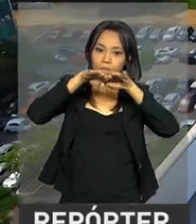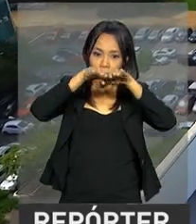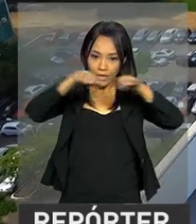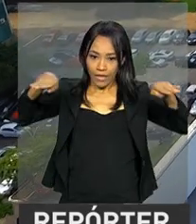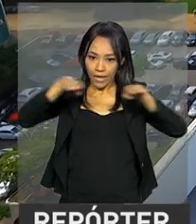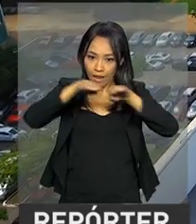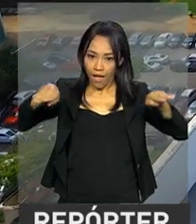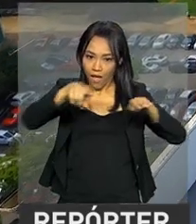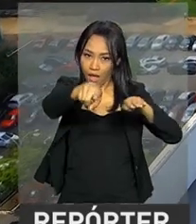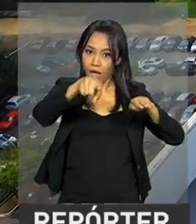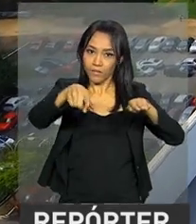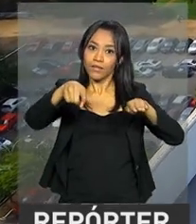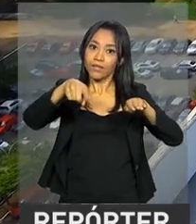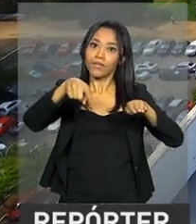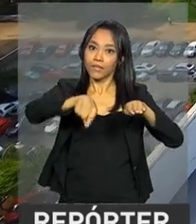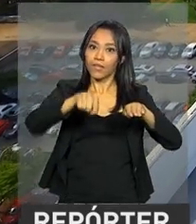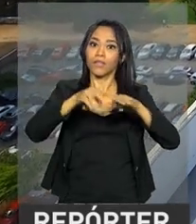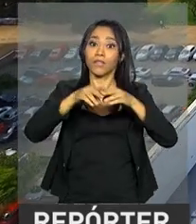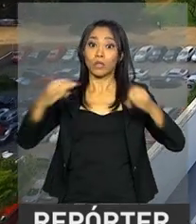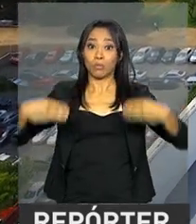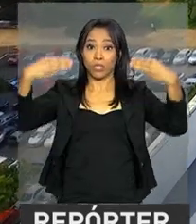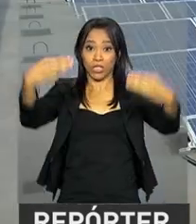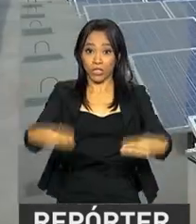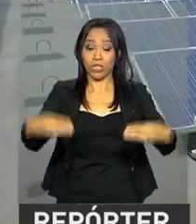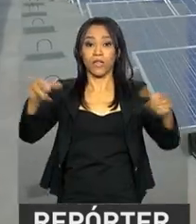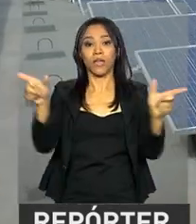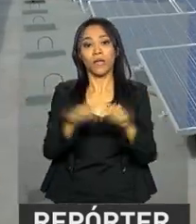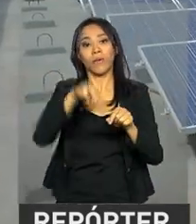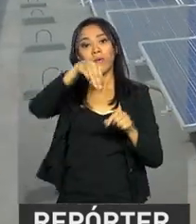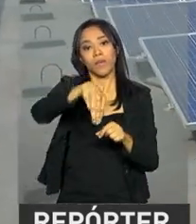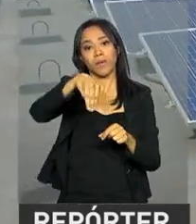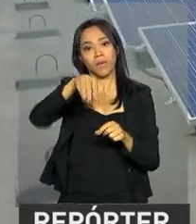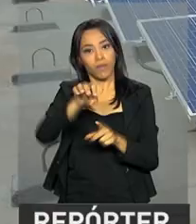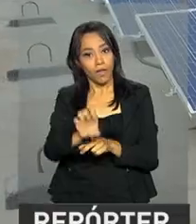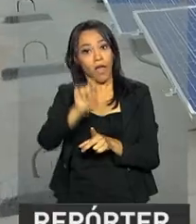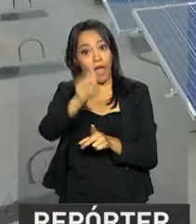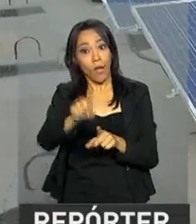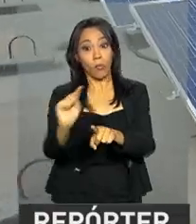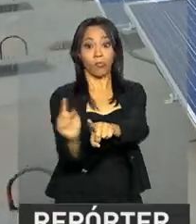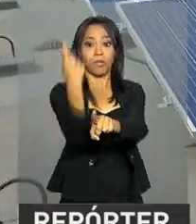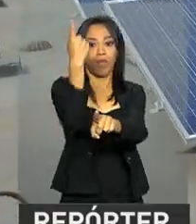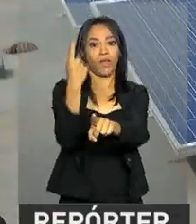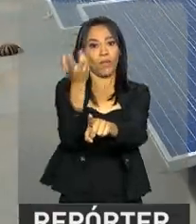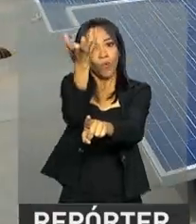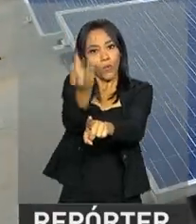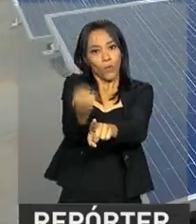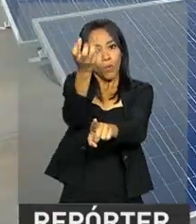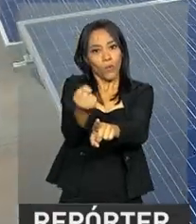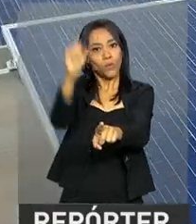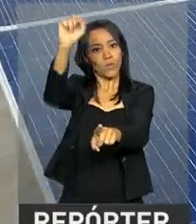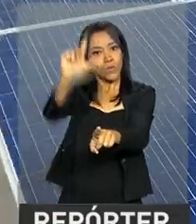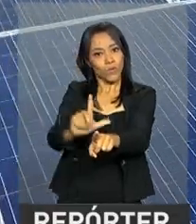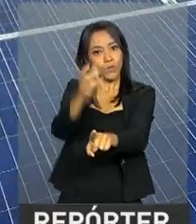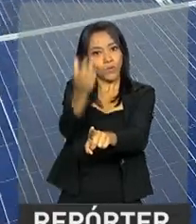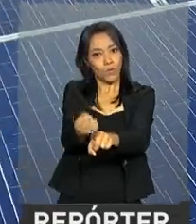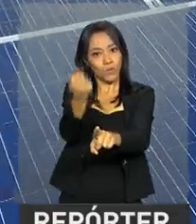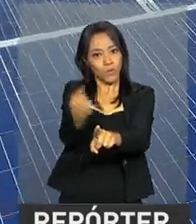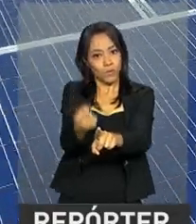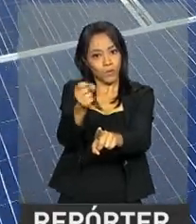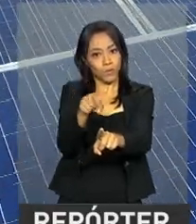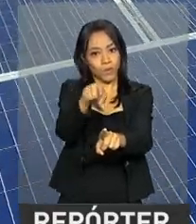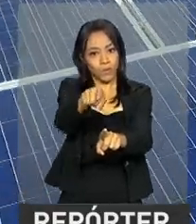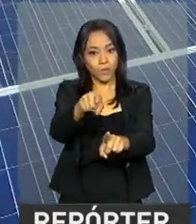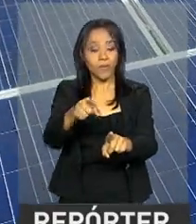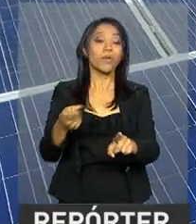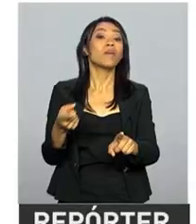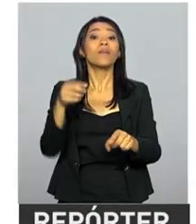telhado do prédio do ministério de Minas e energia é o primeiro Sistema Solar fotovoltaico da Explanada